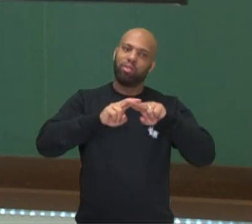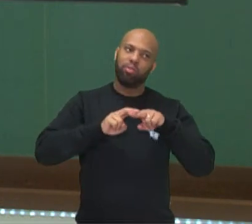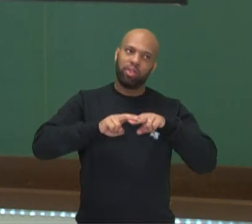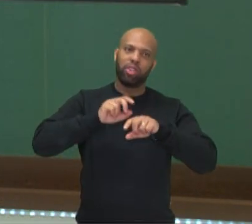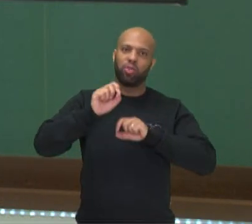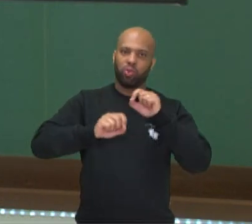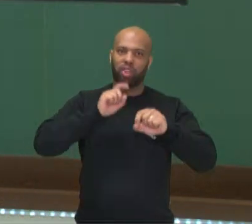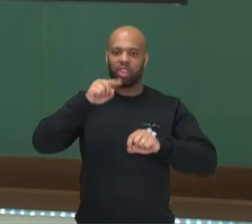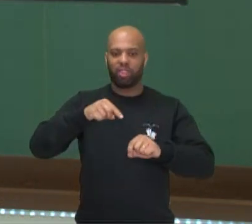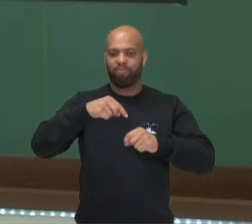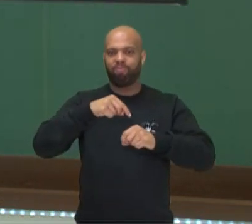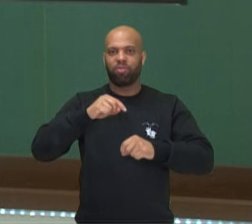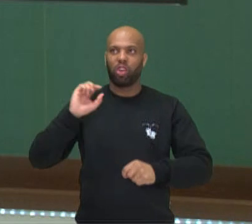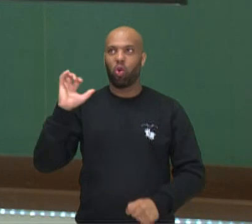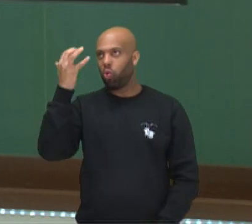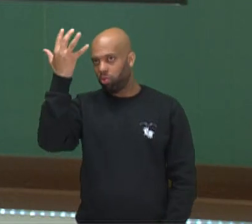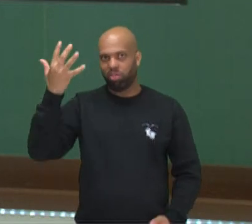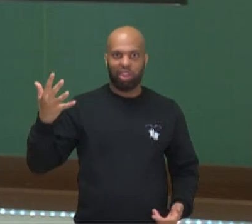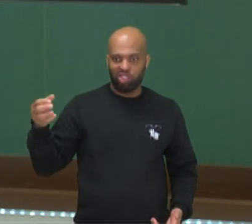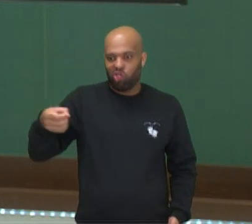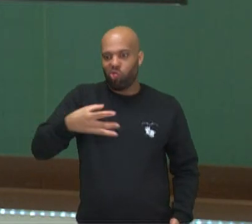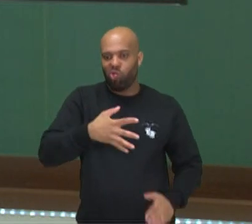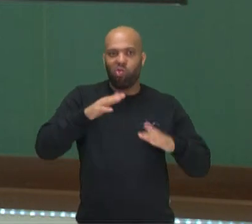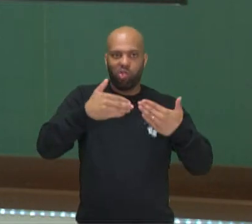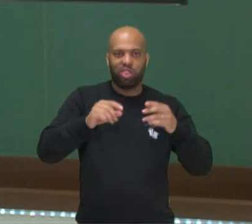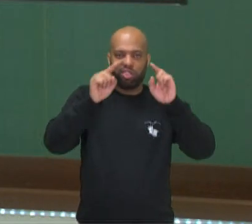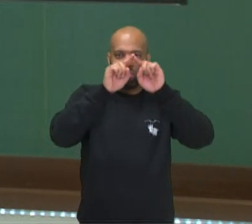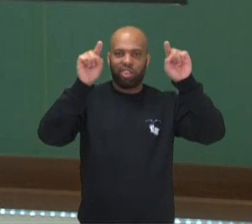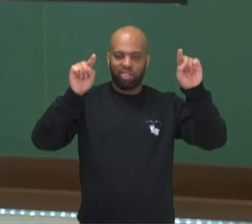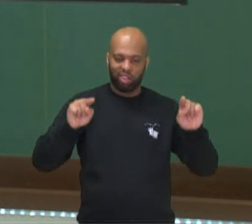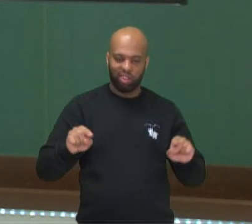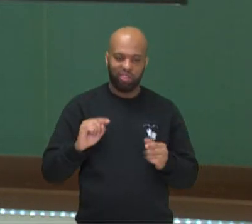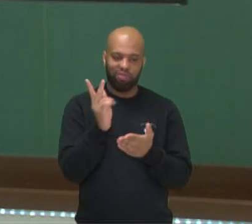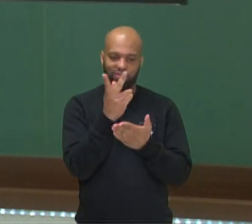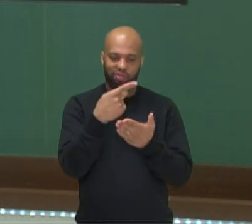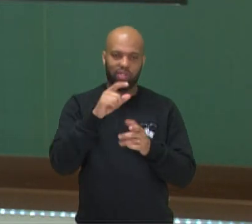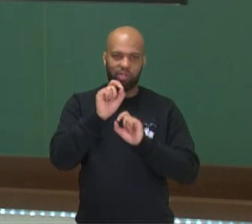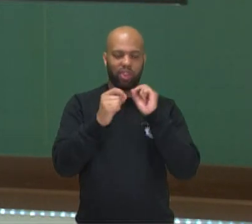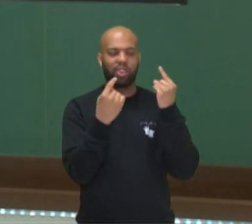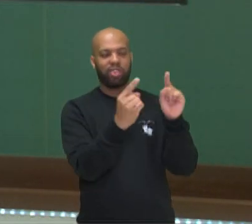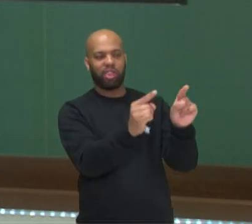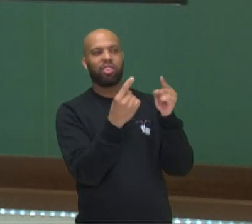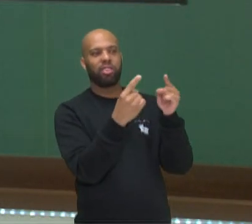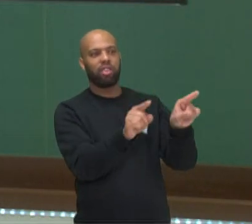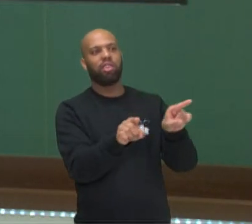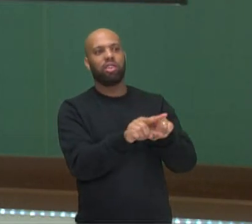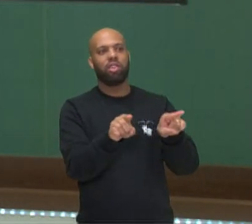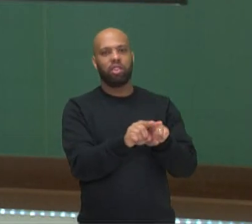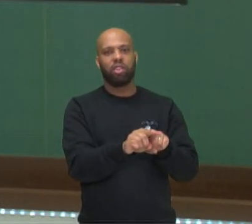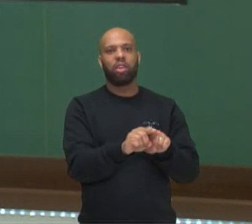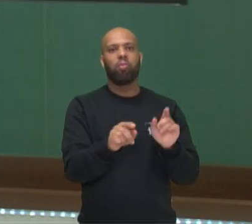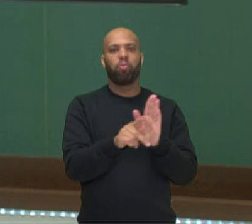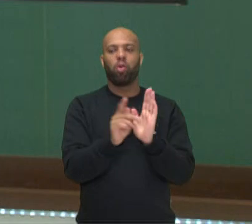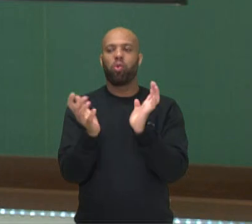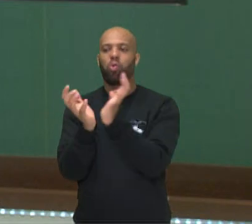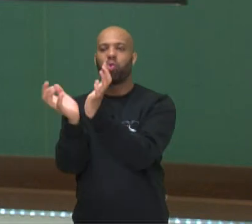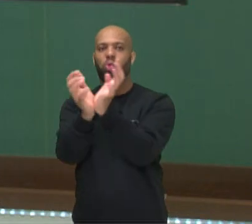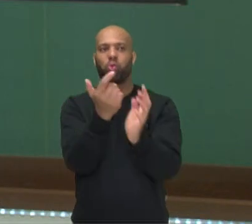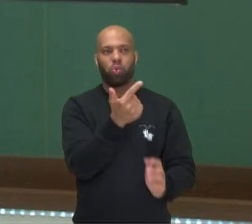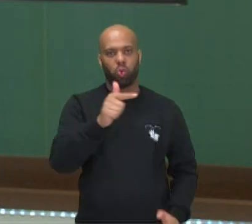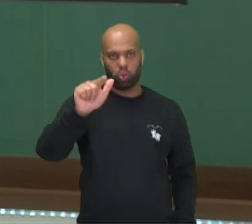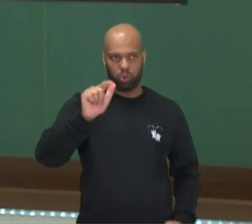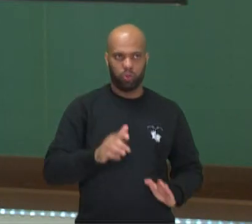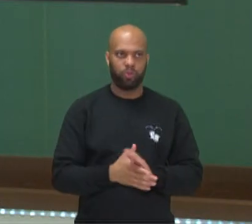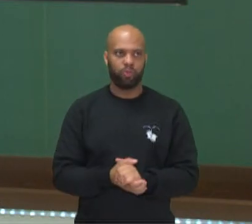uma situação aí inédita. E aí o chargista foi e fez aí essa provocação, né, aos torcedores de outros